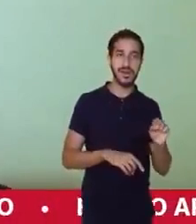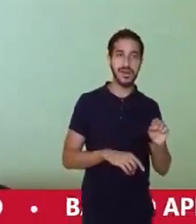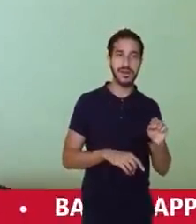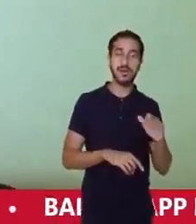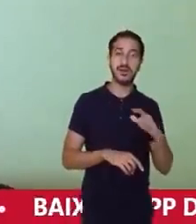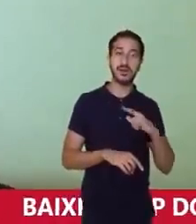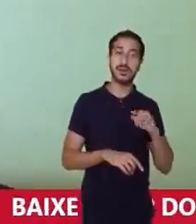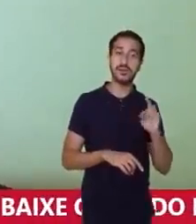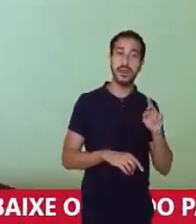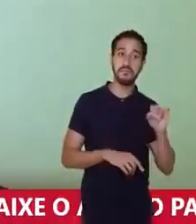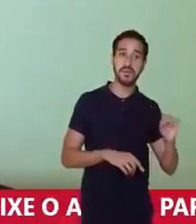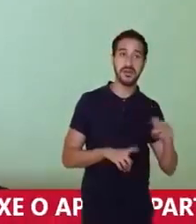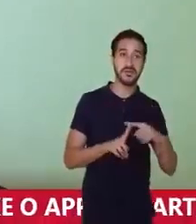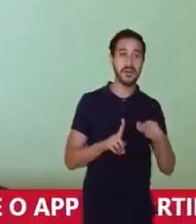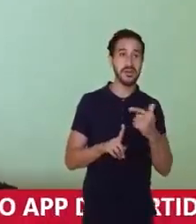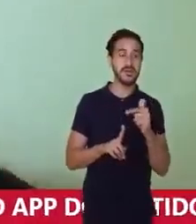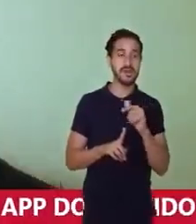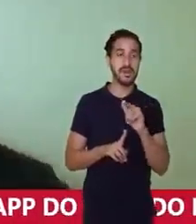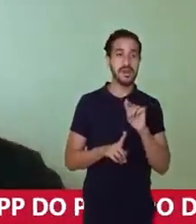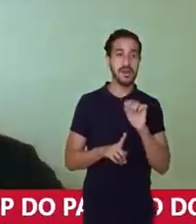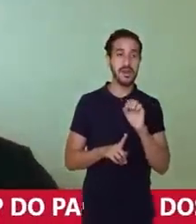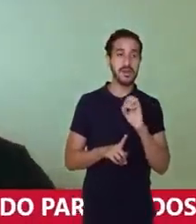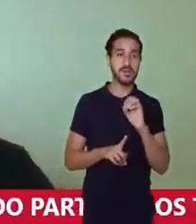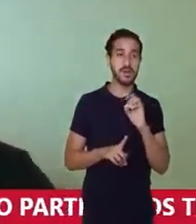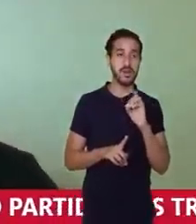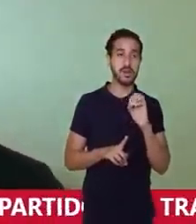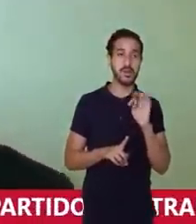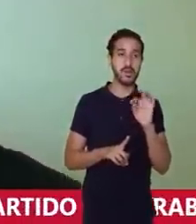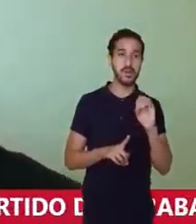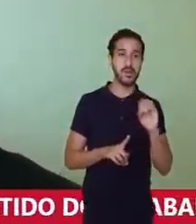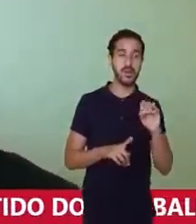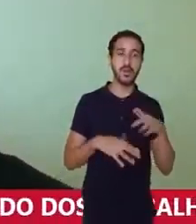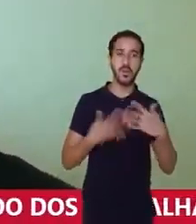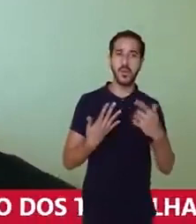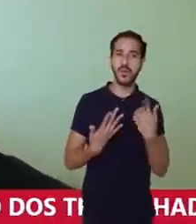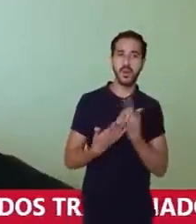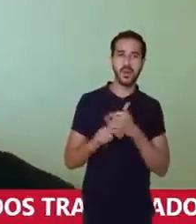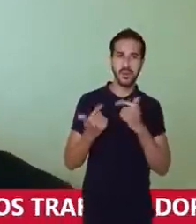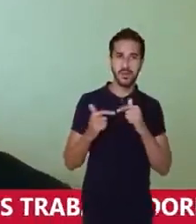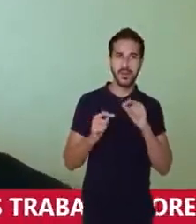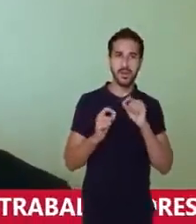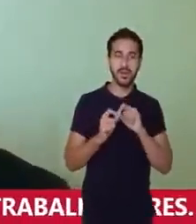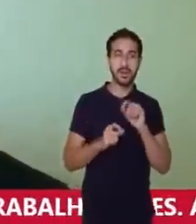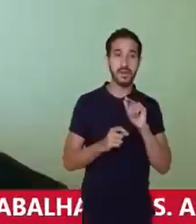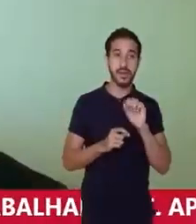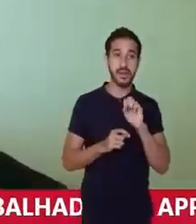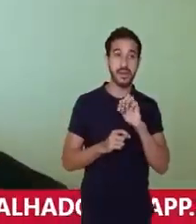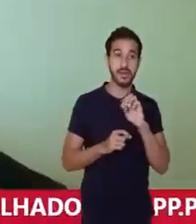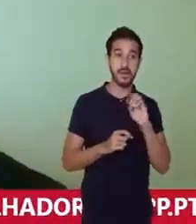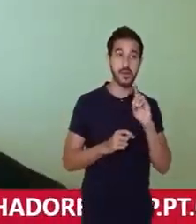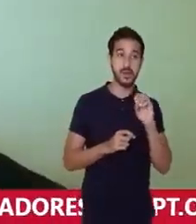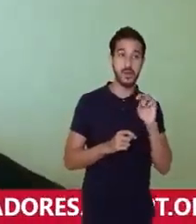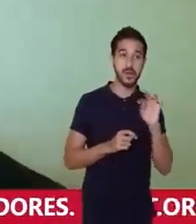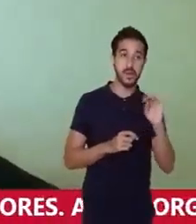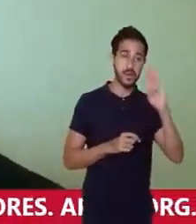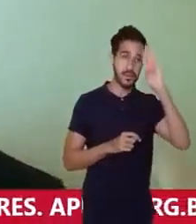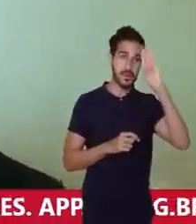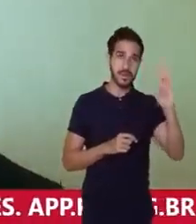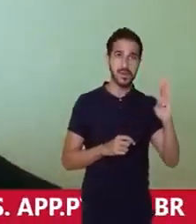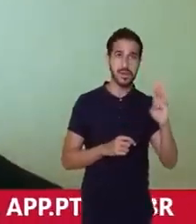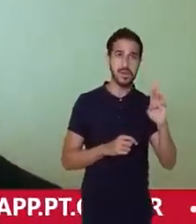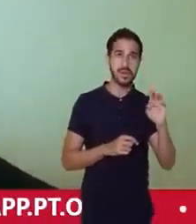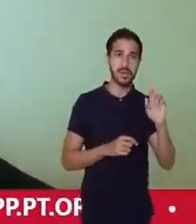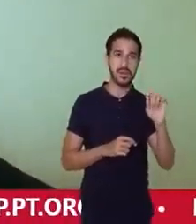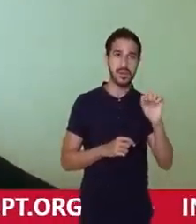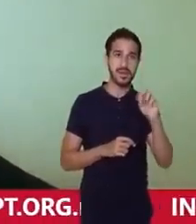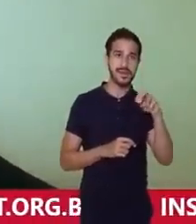Tinha térmica e não tinha gasoduto. Qual foi o nosso trabalho? Foi fazer gasoduto, inclusive o grande gasoduto